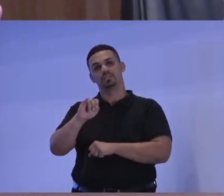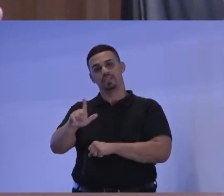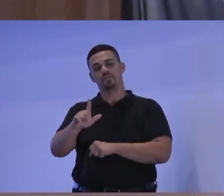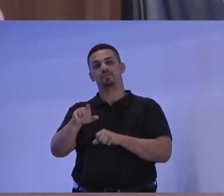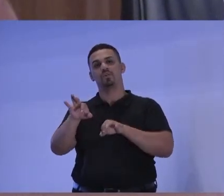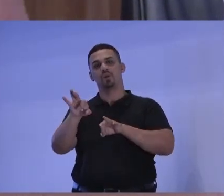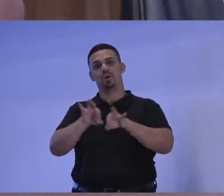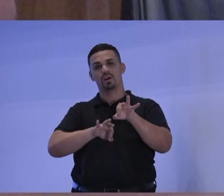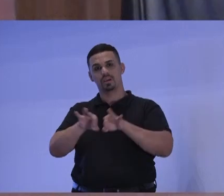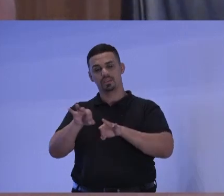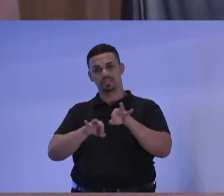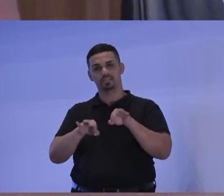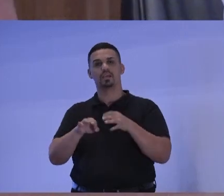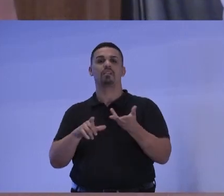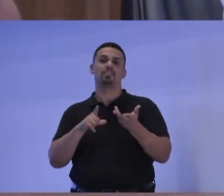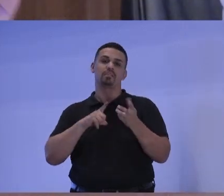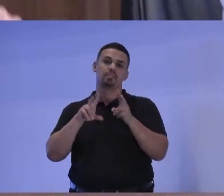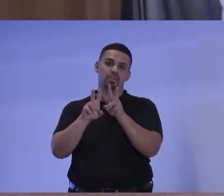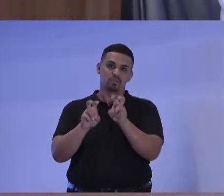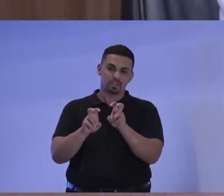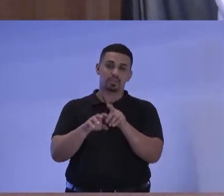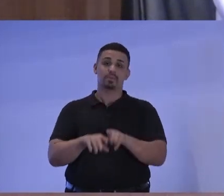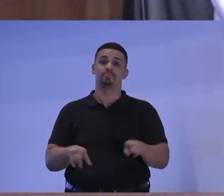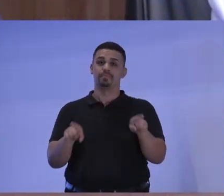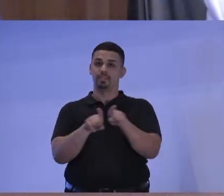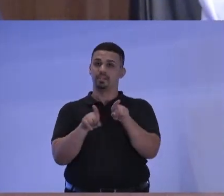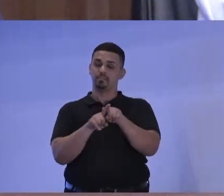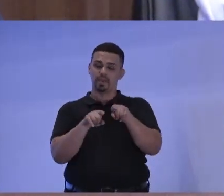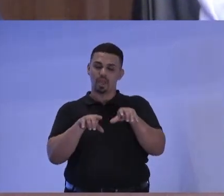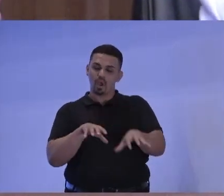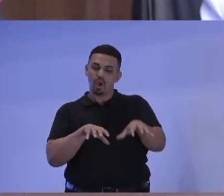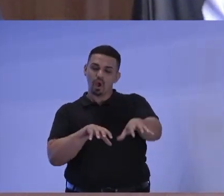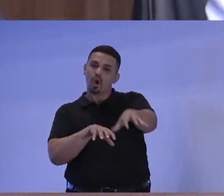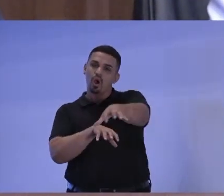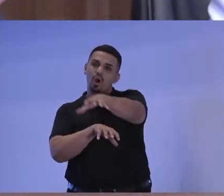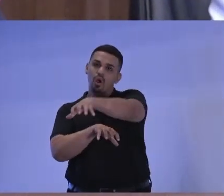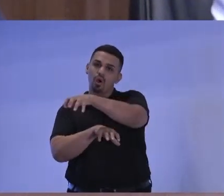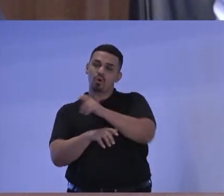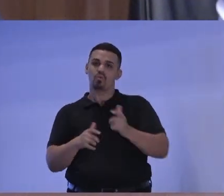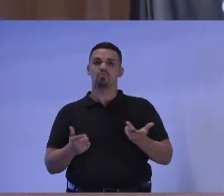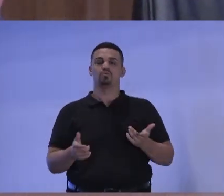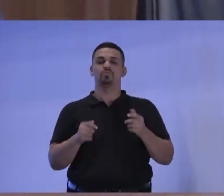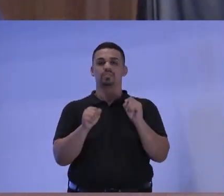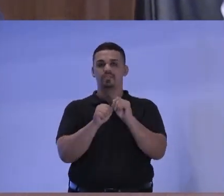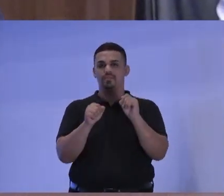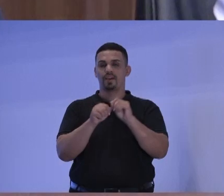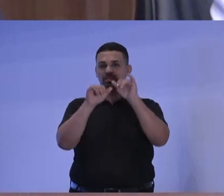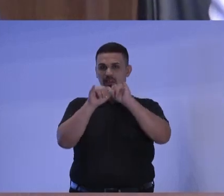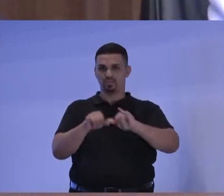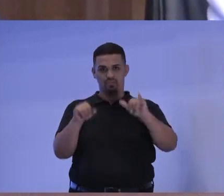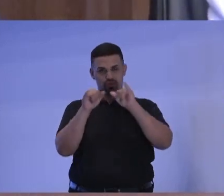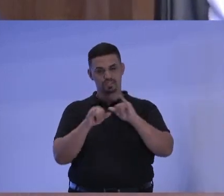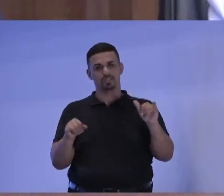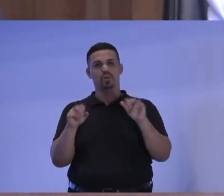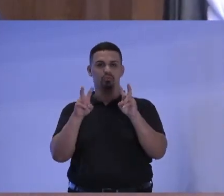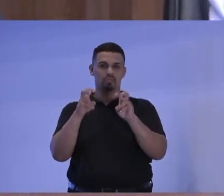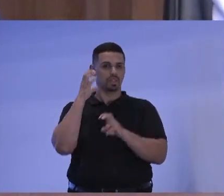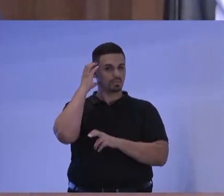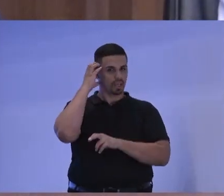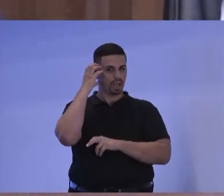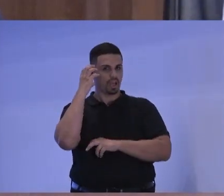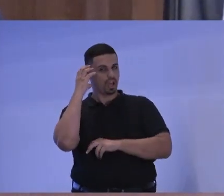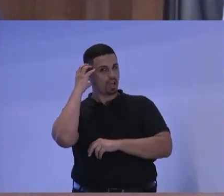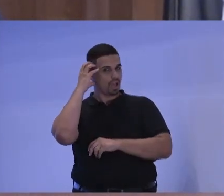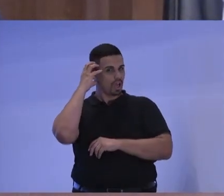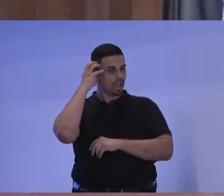né? A BRAPS, enfim, os órgãos que fazem a divulgação do tema, com atualização. A gente já fez, né, Márcia?